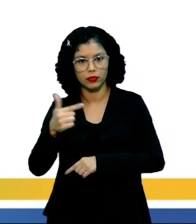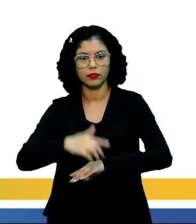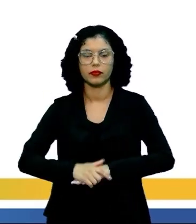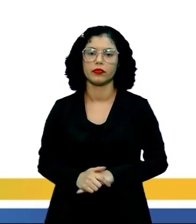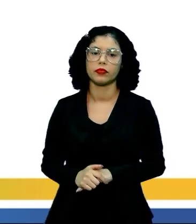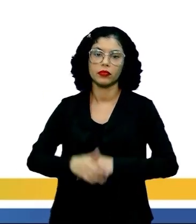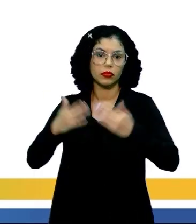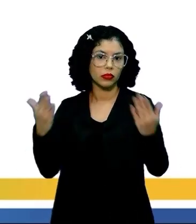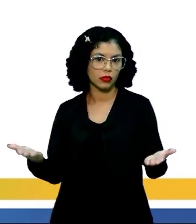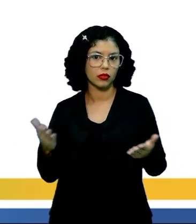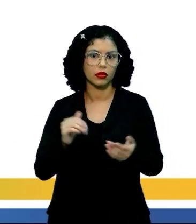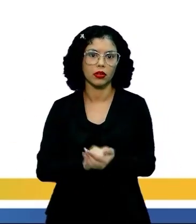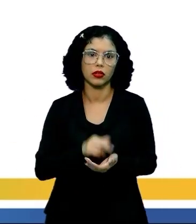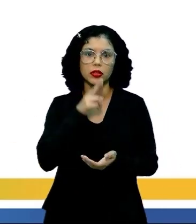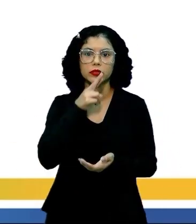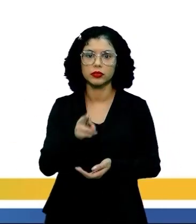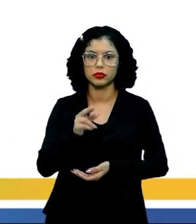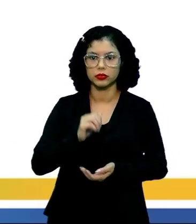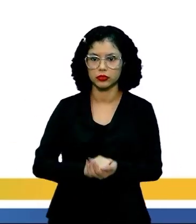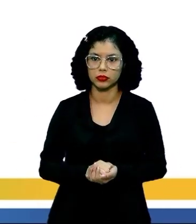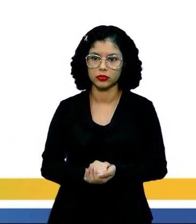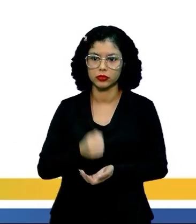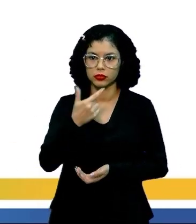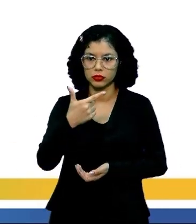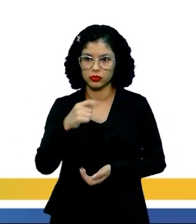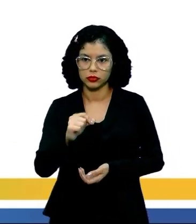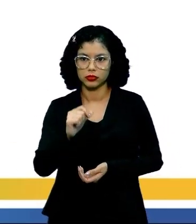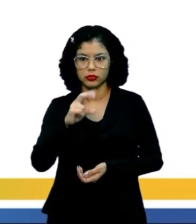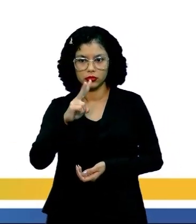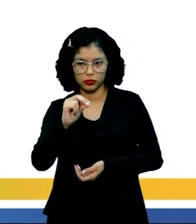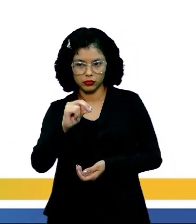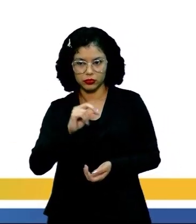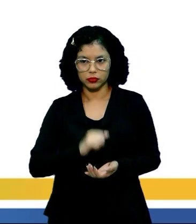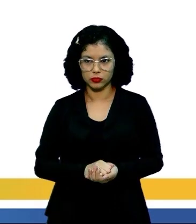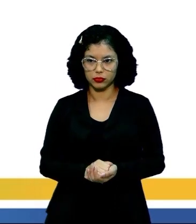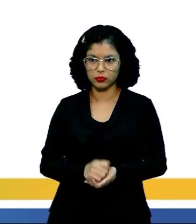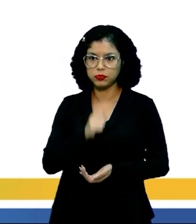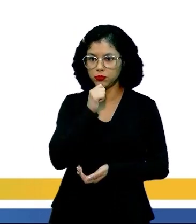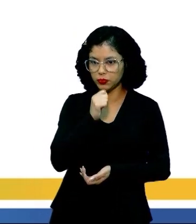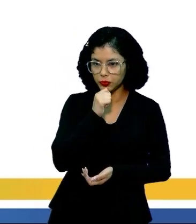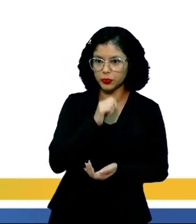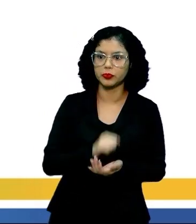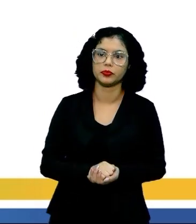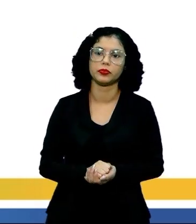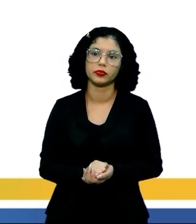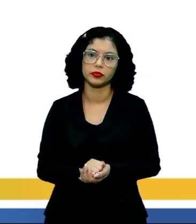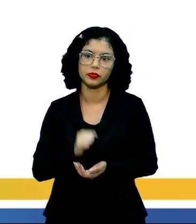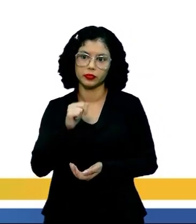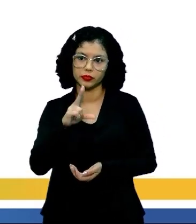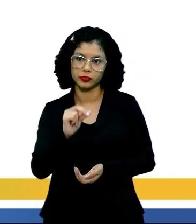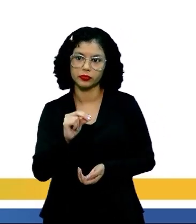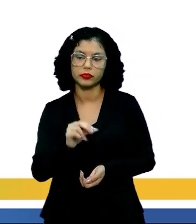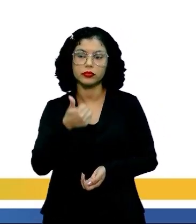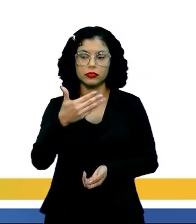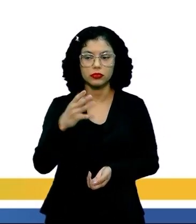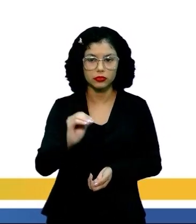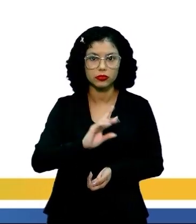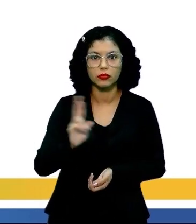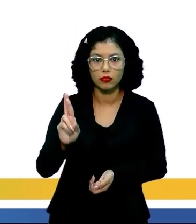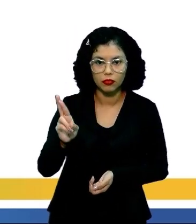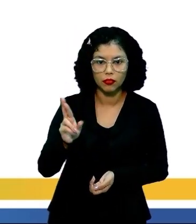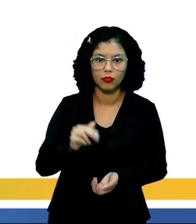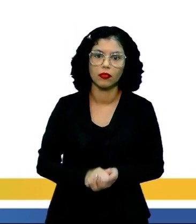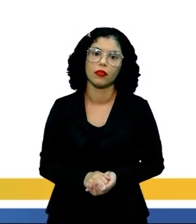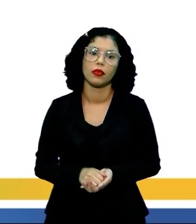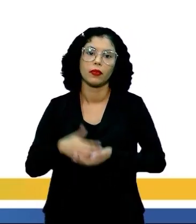0,2. Então, eu vou calcular 20% de 50. Logo, 20% de 50 equivale a